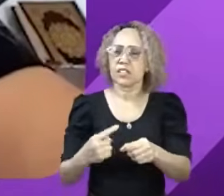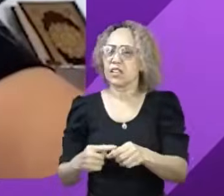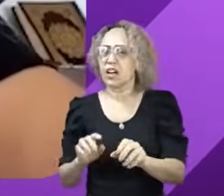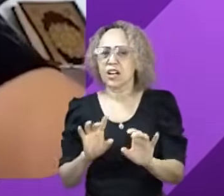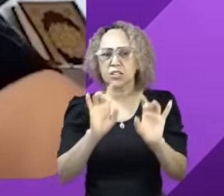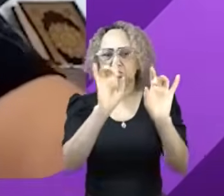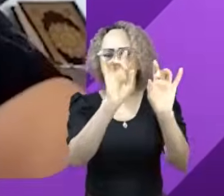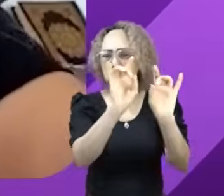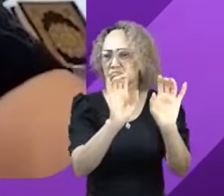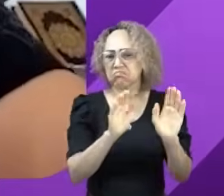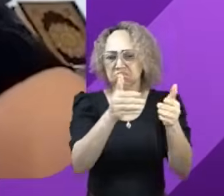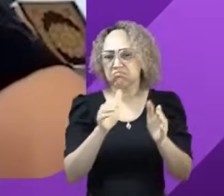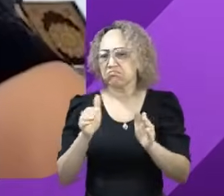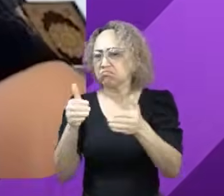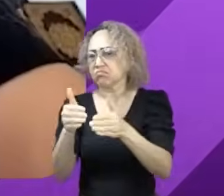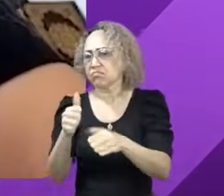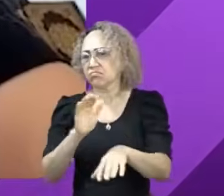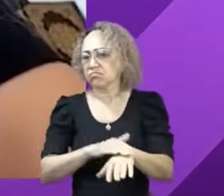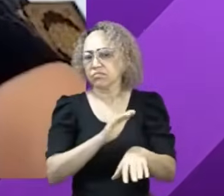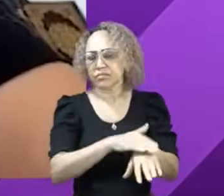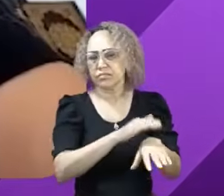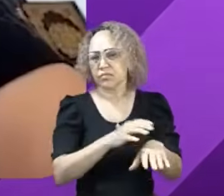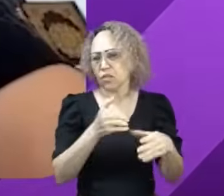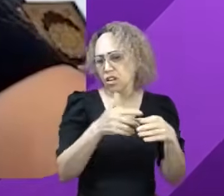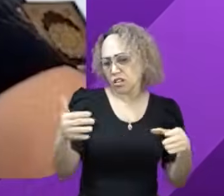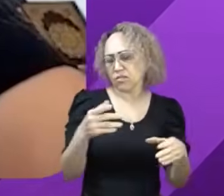forma de militar e tal.